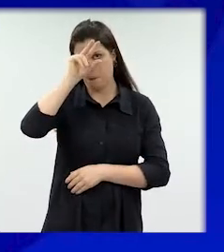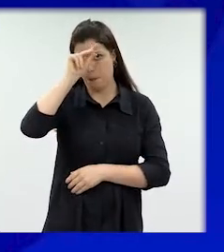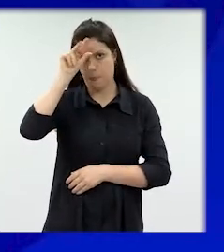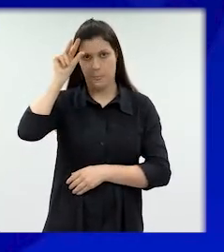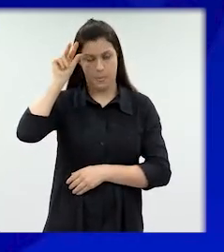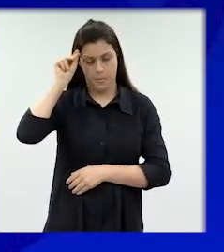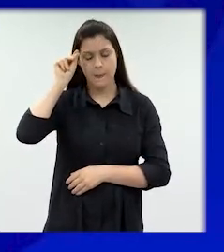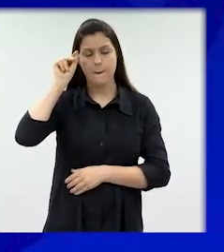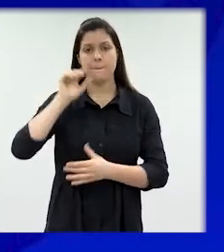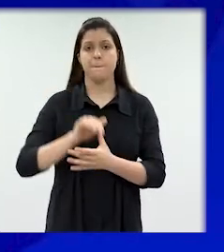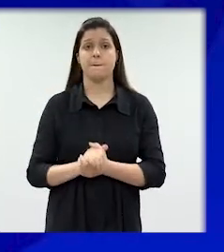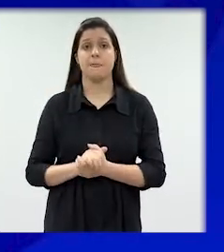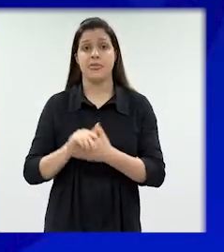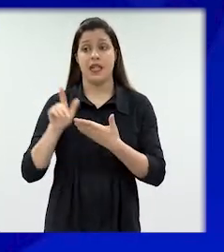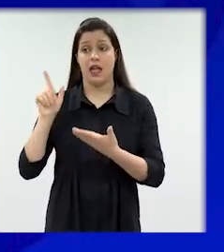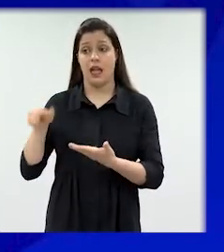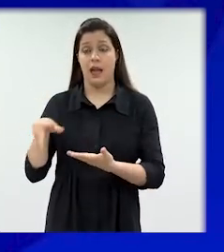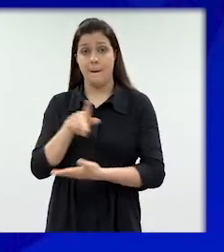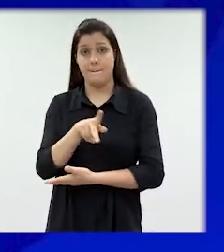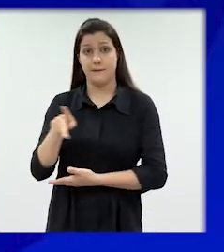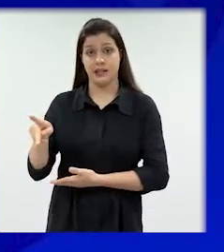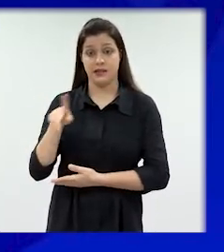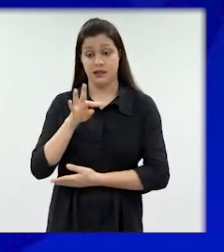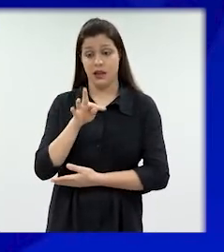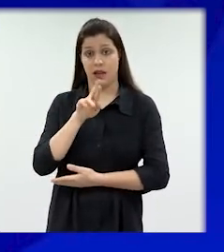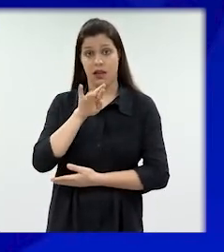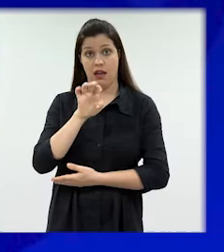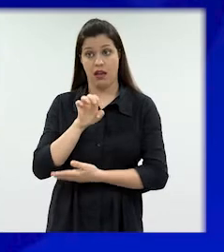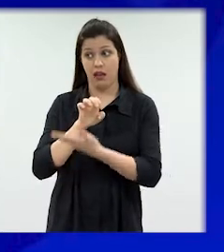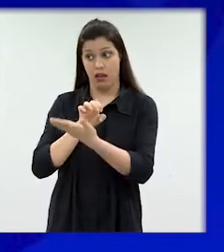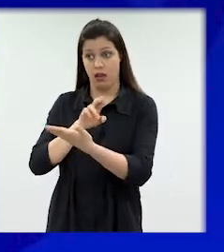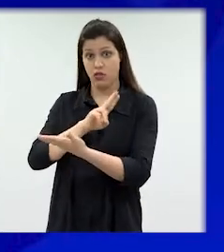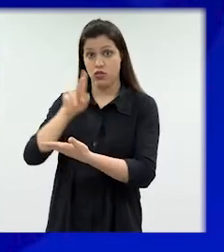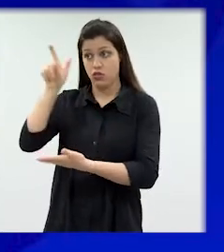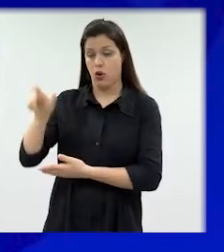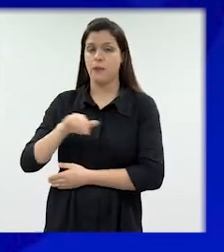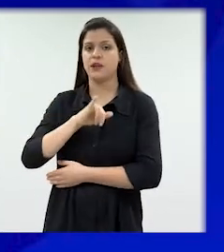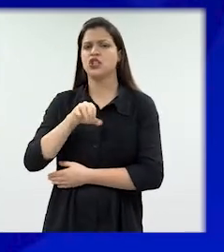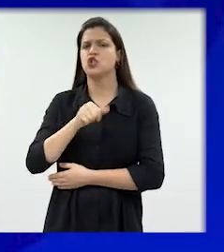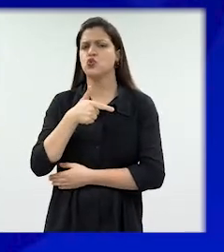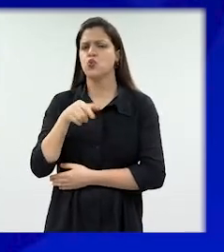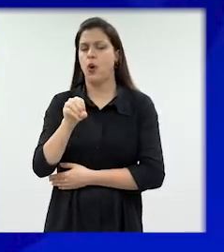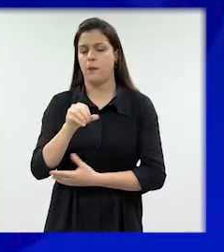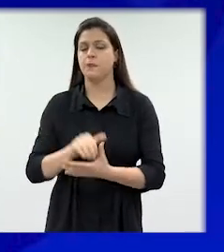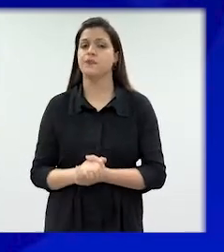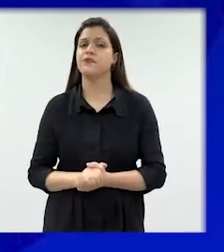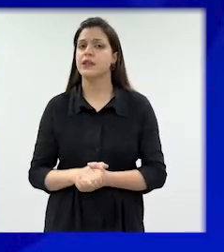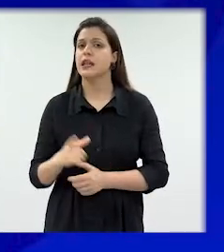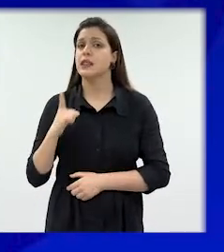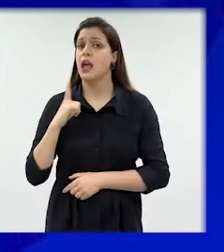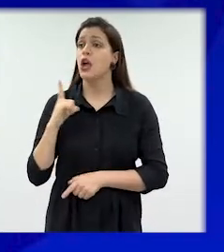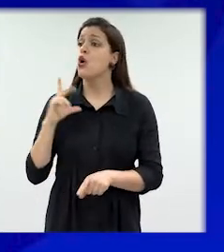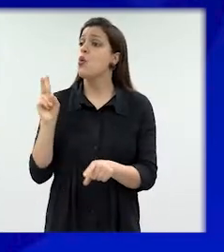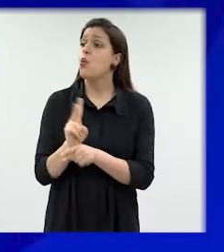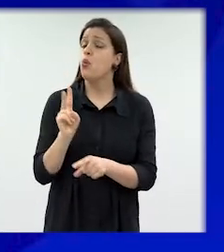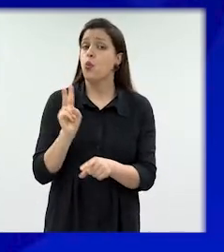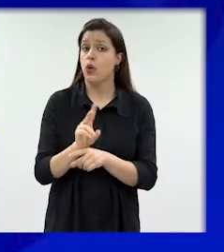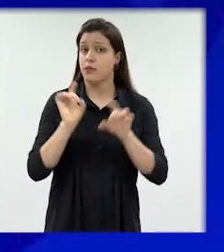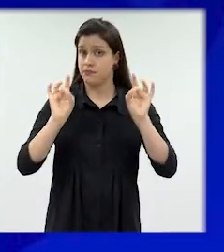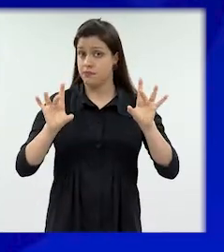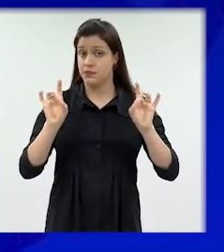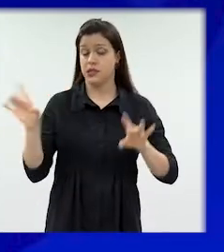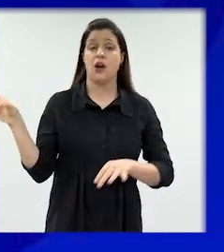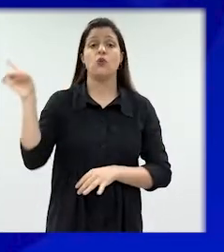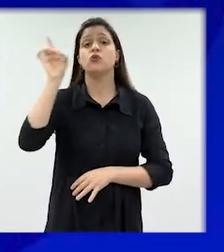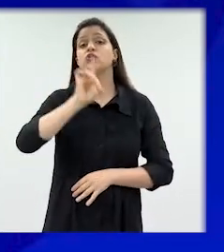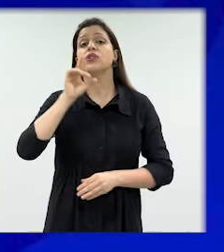o presidente do TRE-MS, desembargador João Maria Loss. Desembargador, vamos a mais uma pergunta. Em relação aos cuidados no dia das